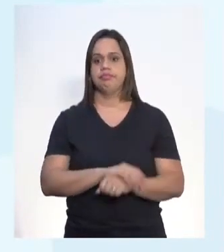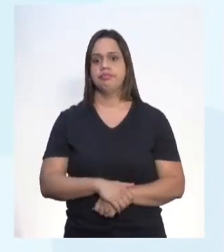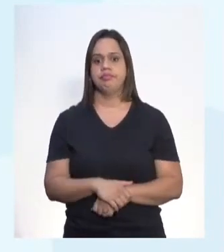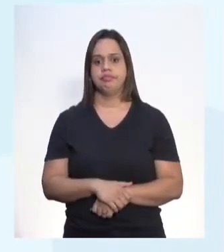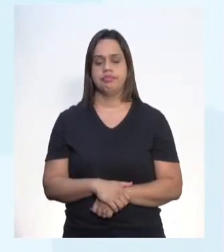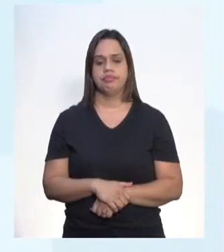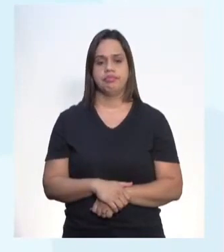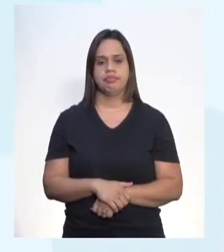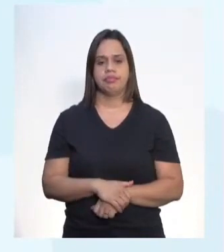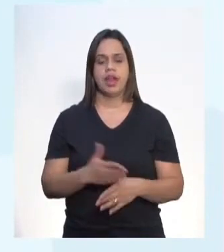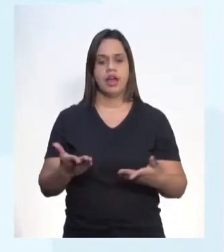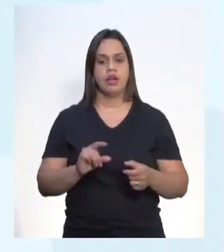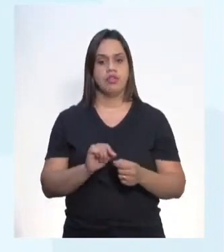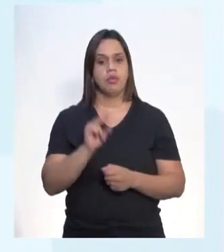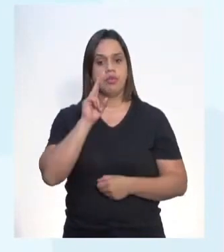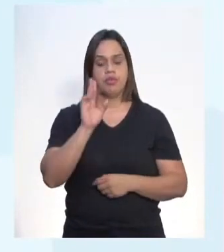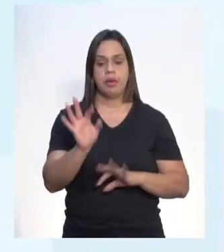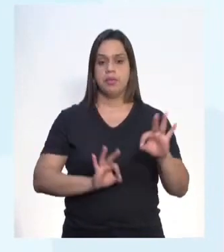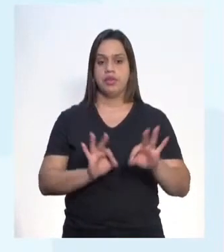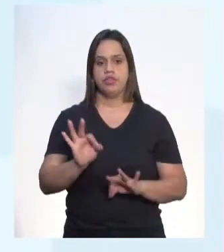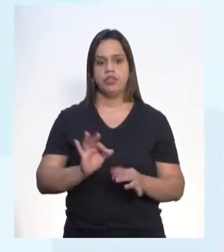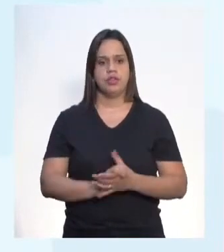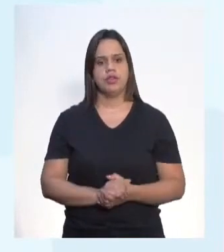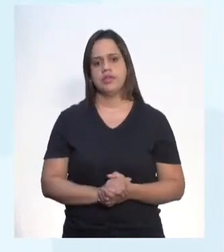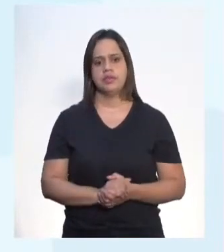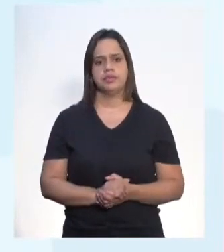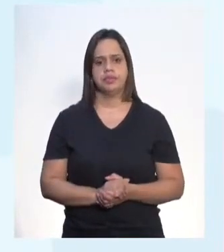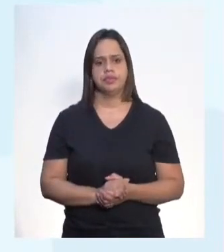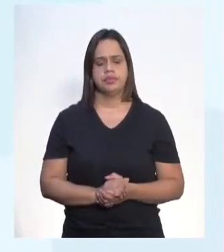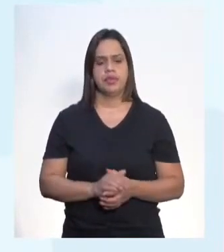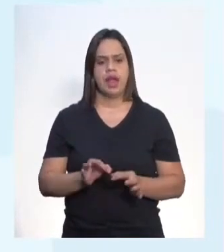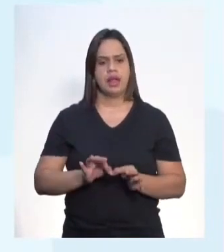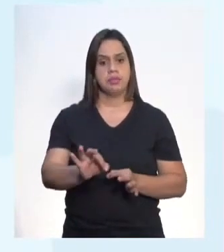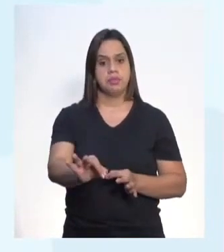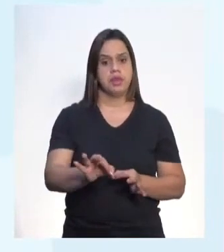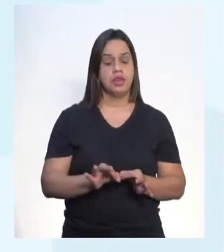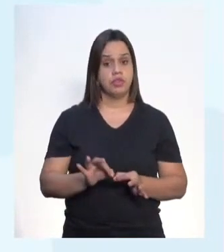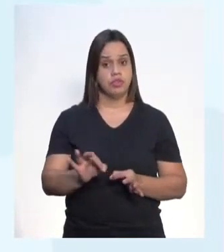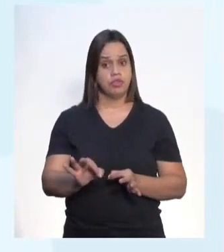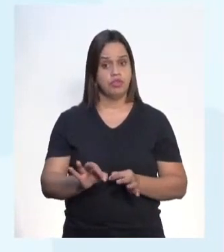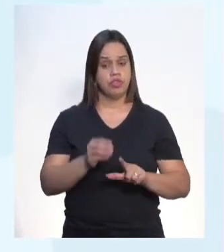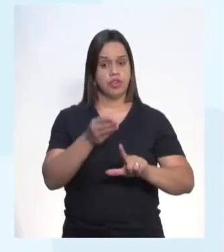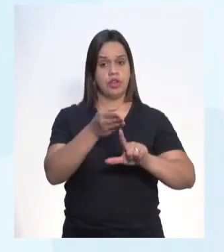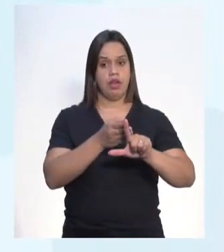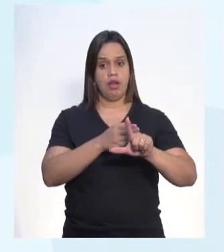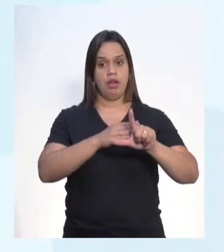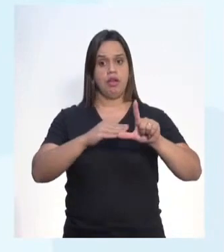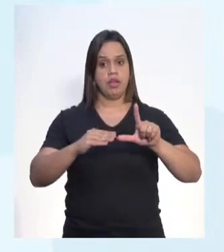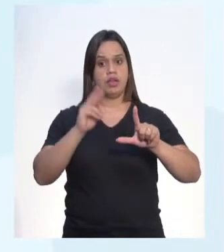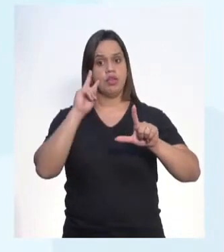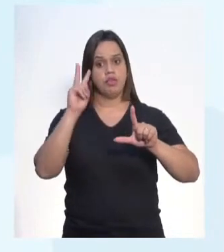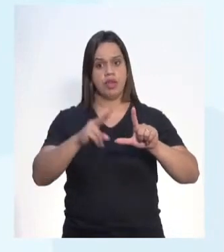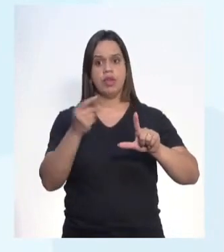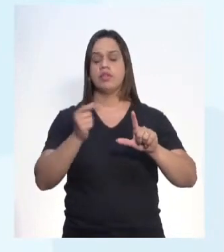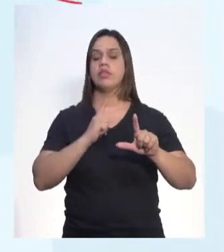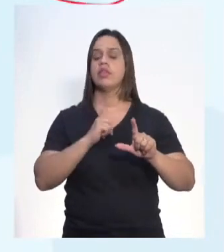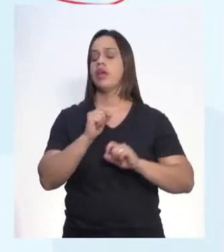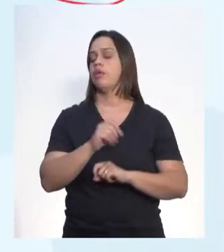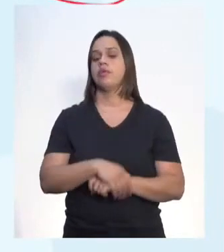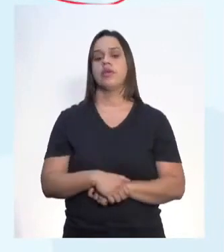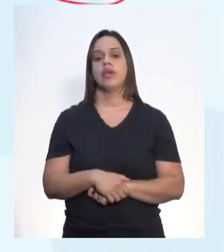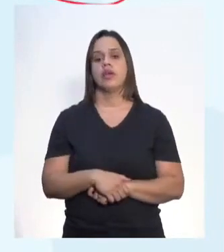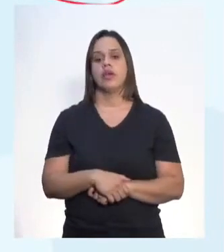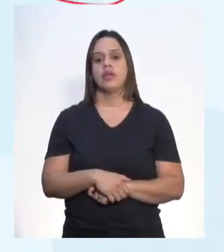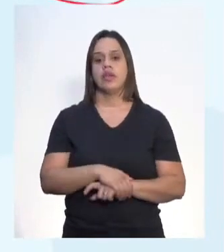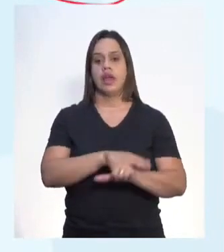Agora, vamos nas medidas. As medidas dos catetos. Nós temos um cateto de 9